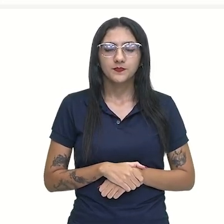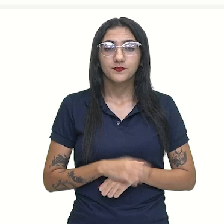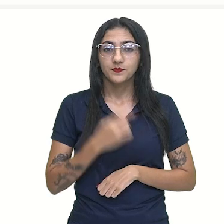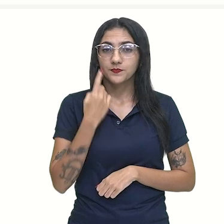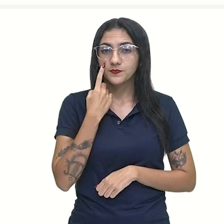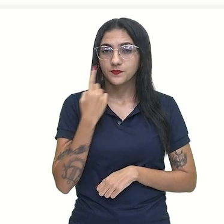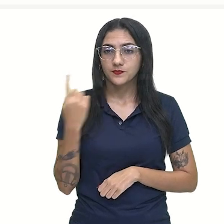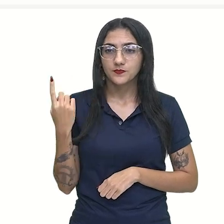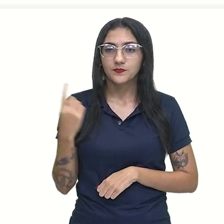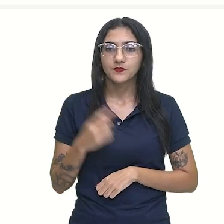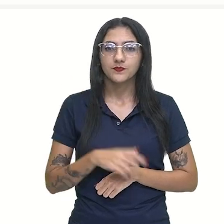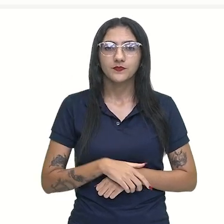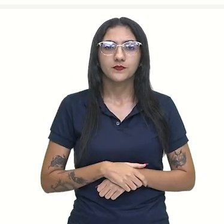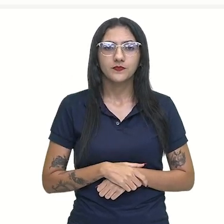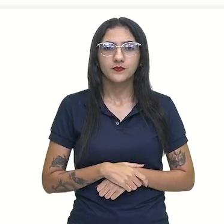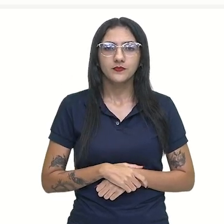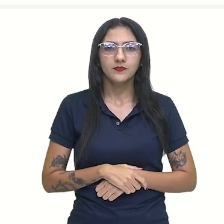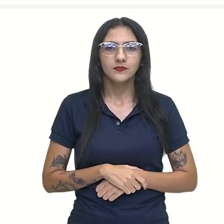bom?